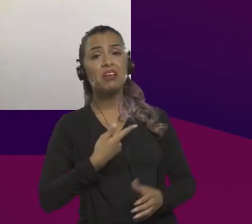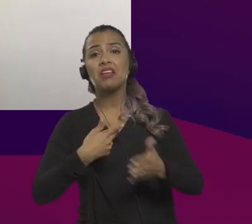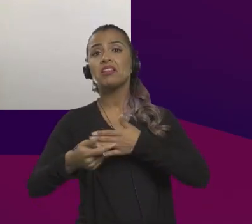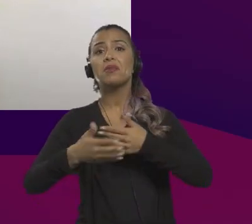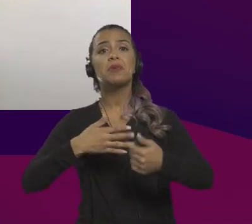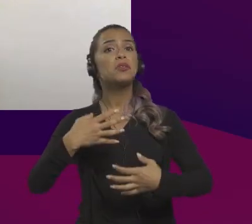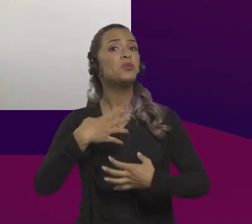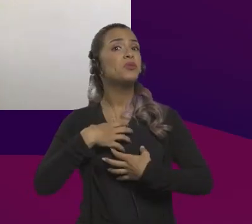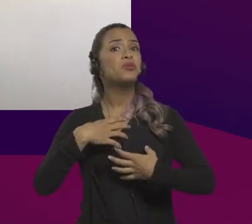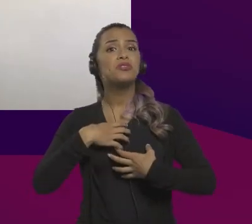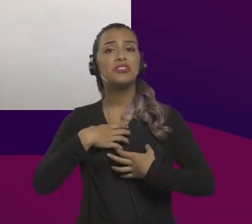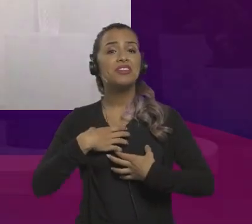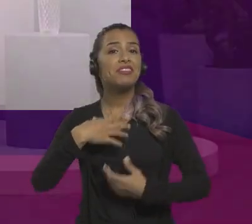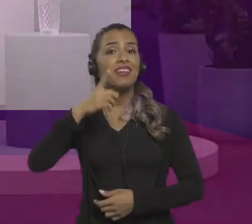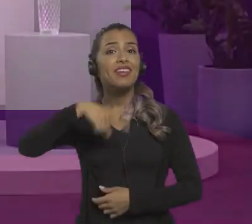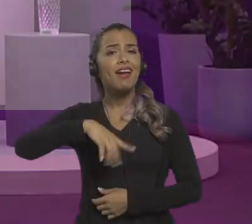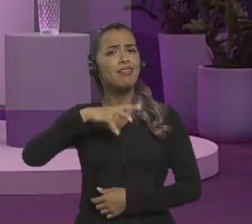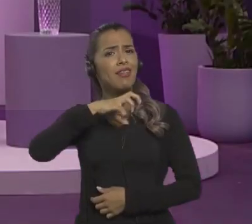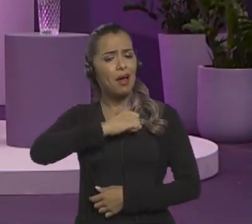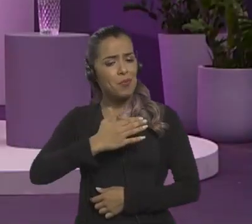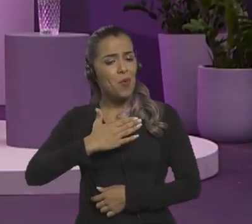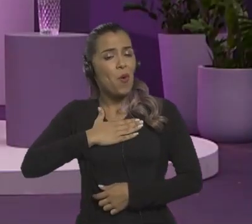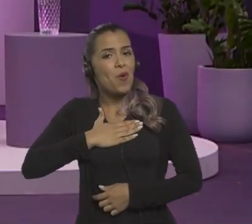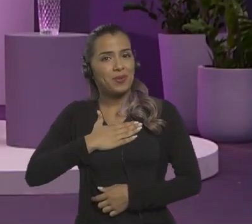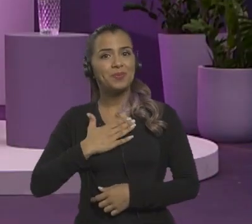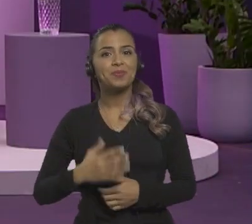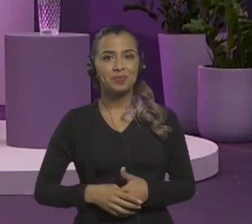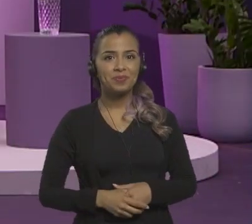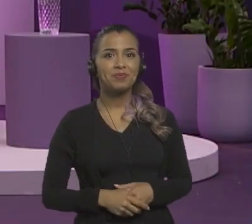e se amar mesmo assim.